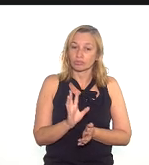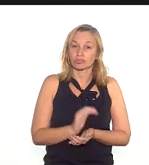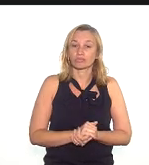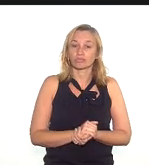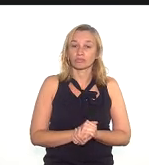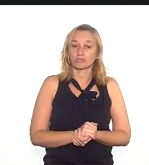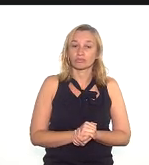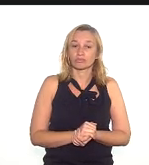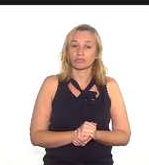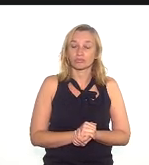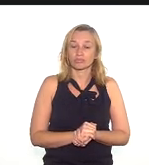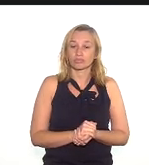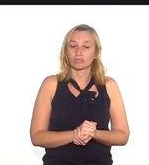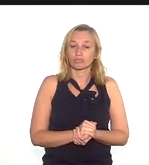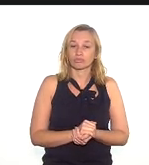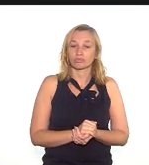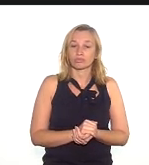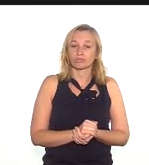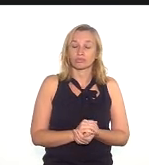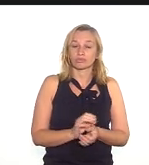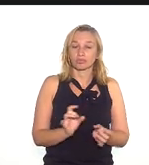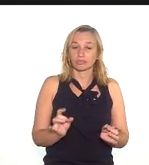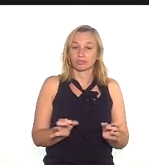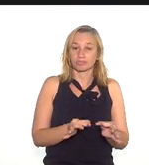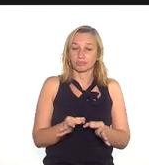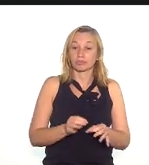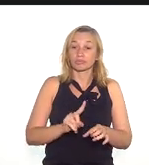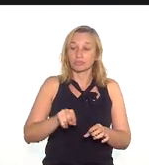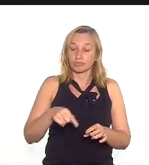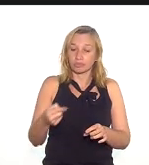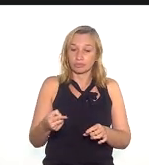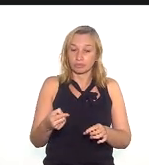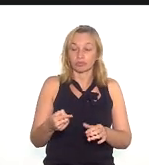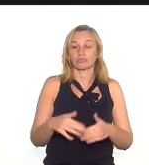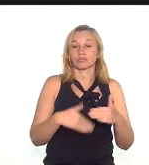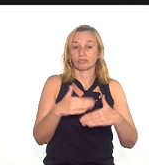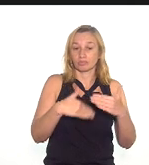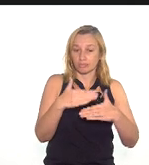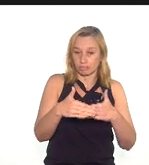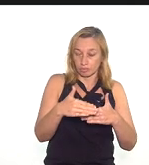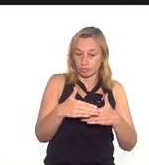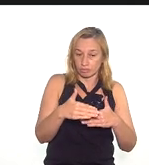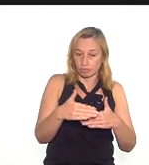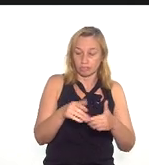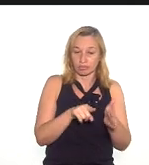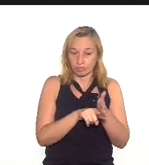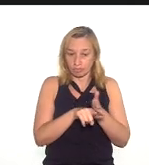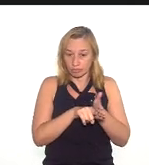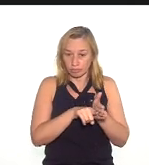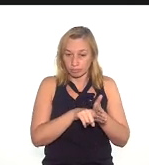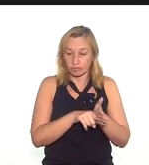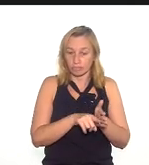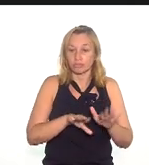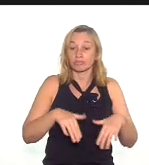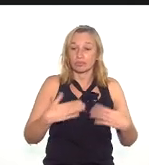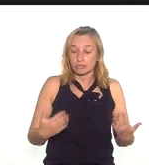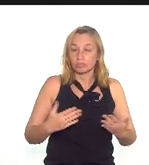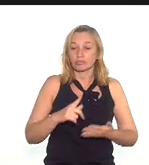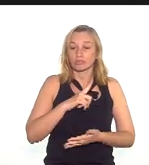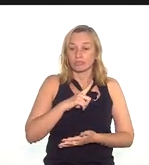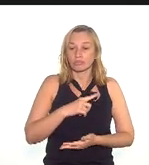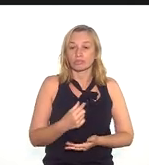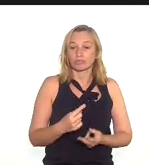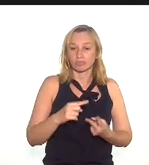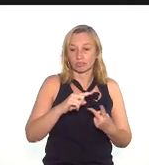oficialmente quitados após o nosso processo de fiscalização. Então, a gente tem,